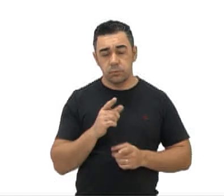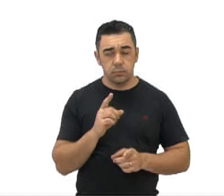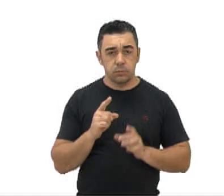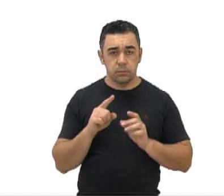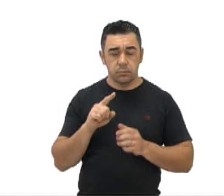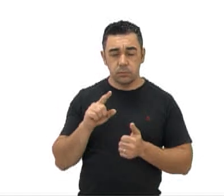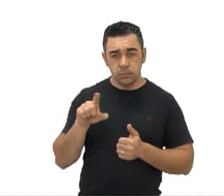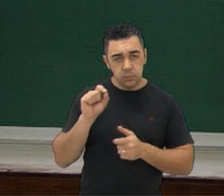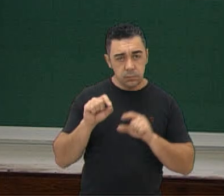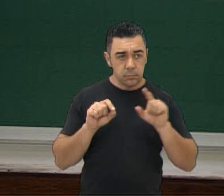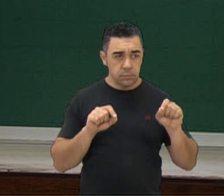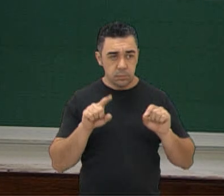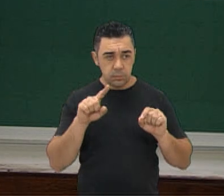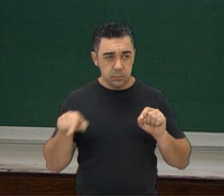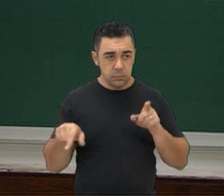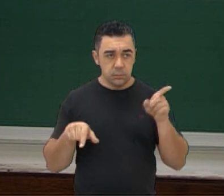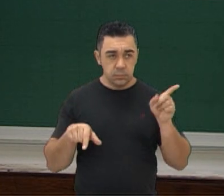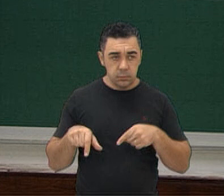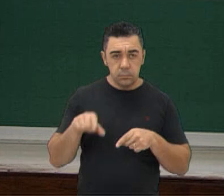possa obter o valor da caixa.